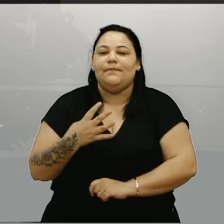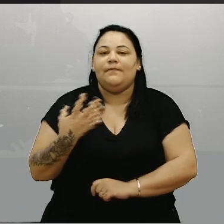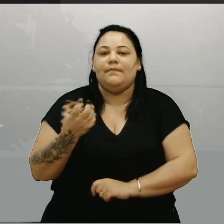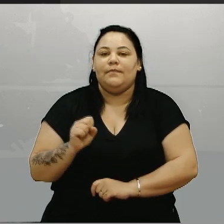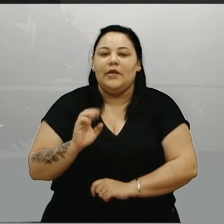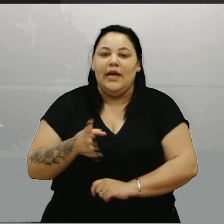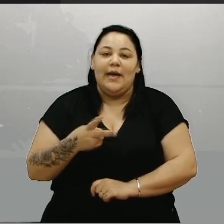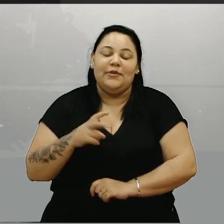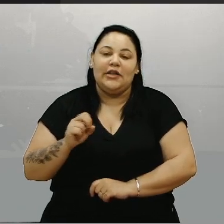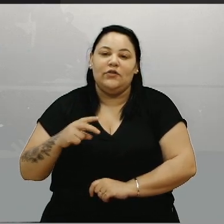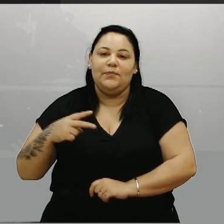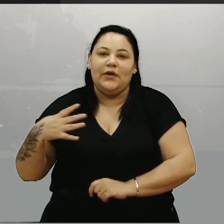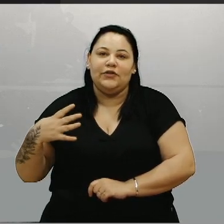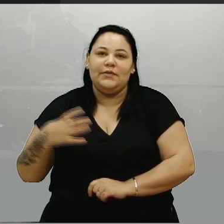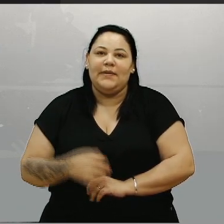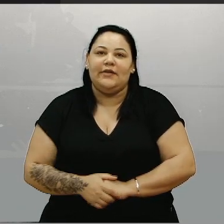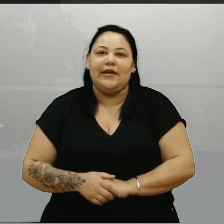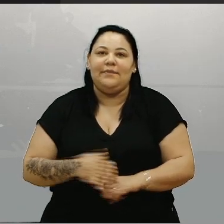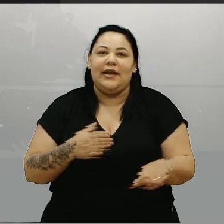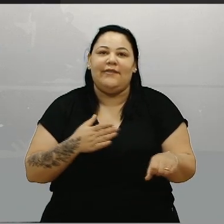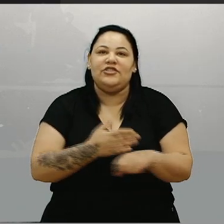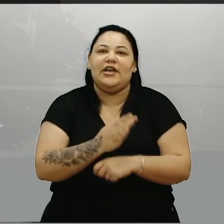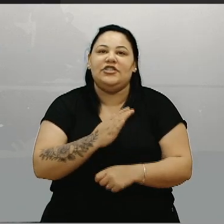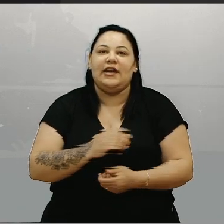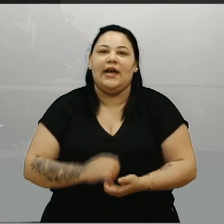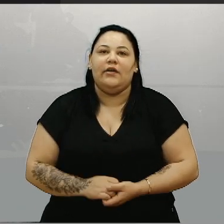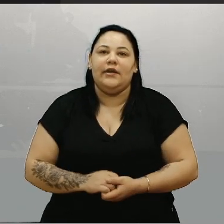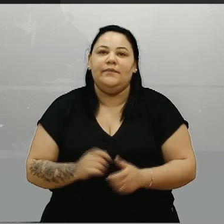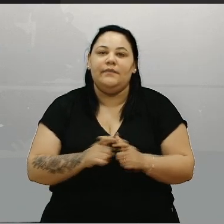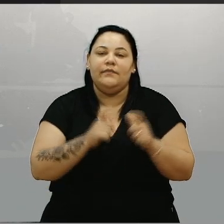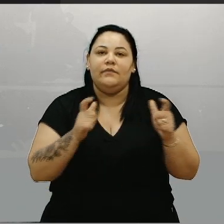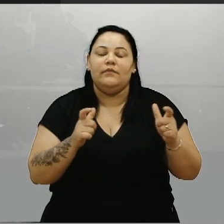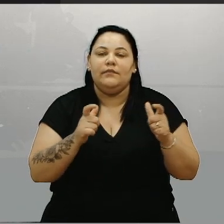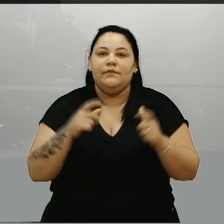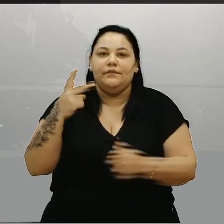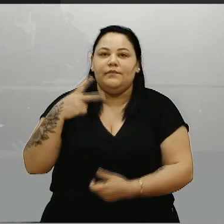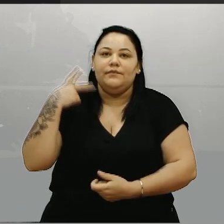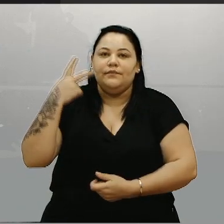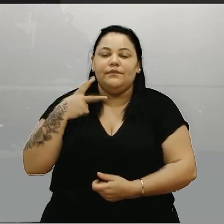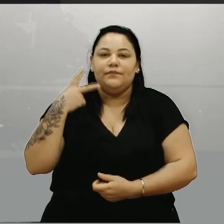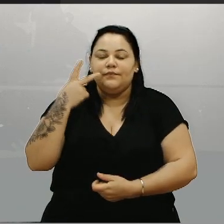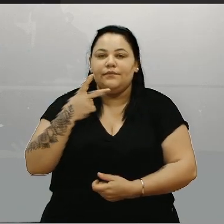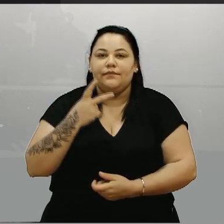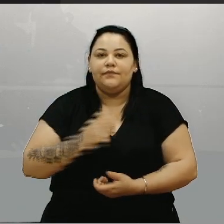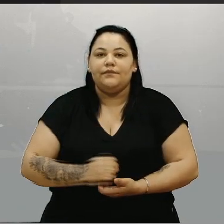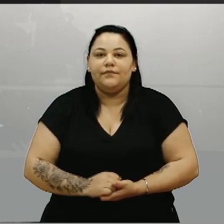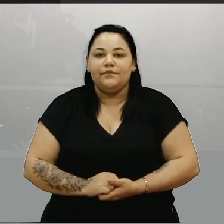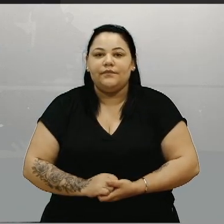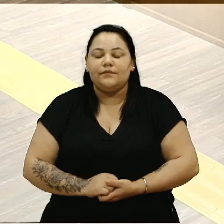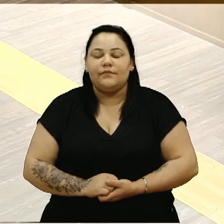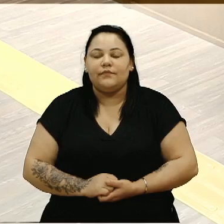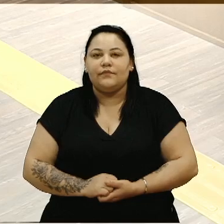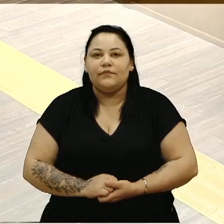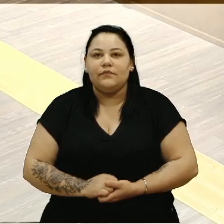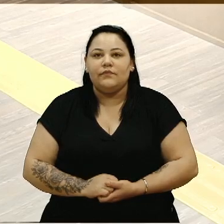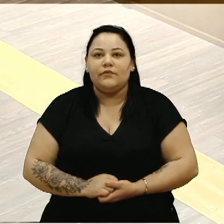48/2024 foi aprovado por unanimidade das vereadoras e vereadores.